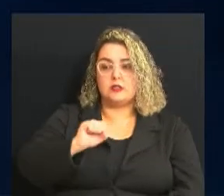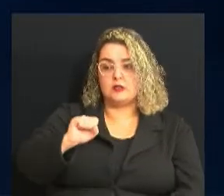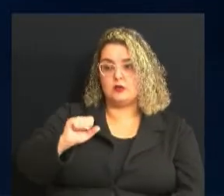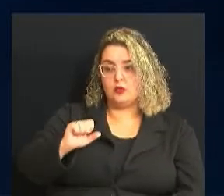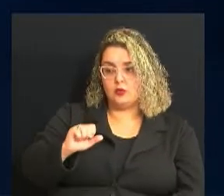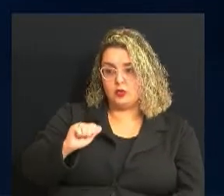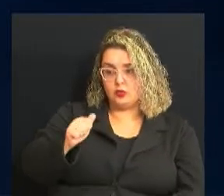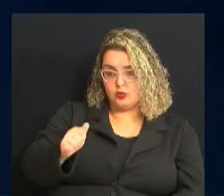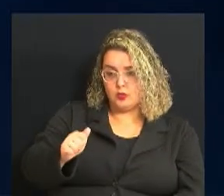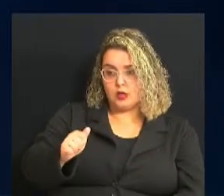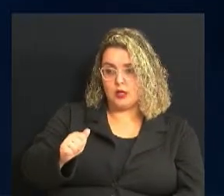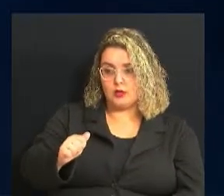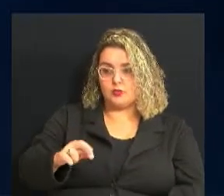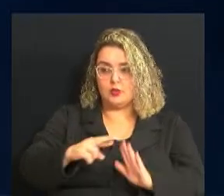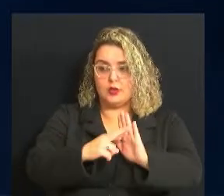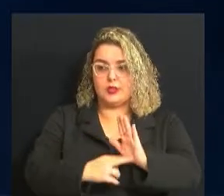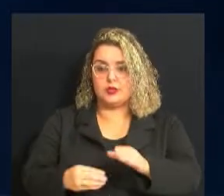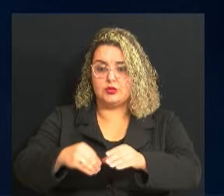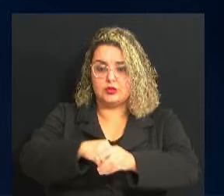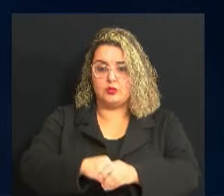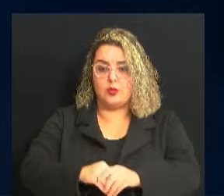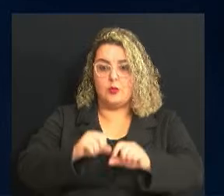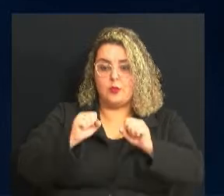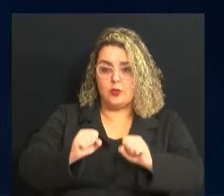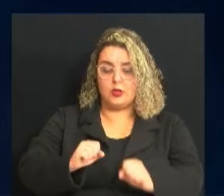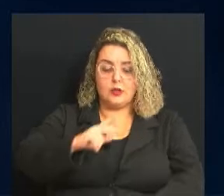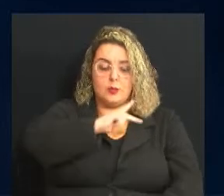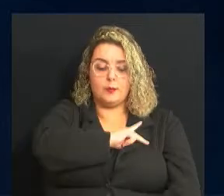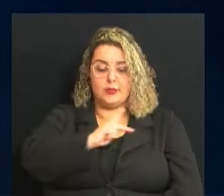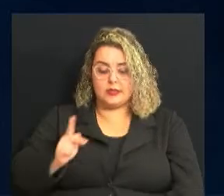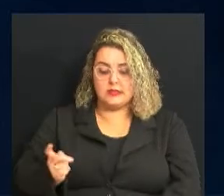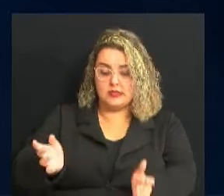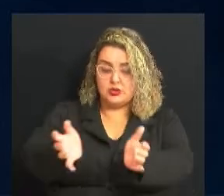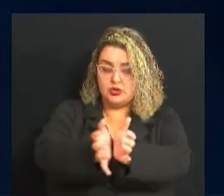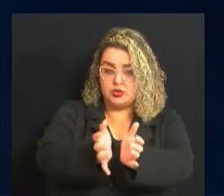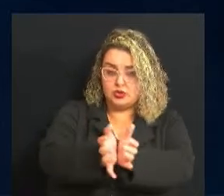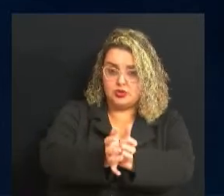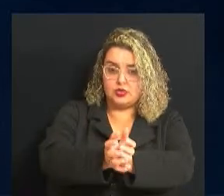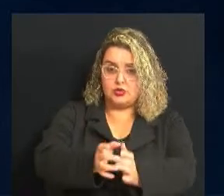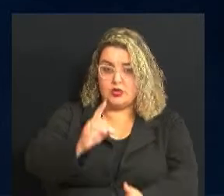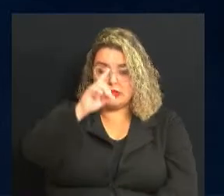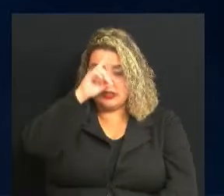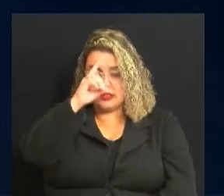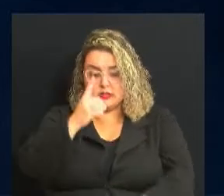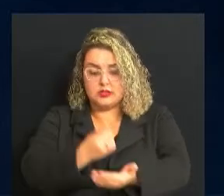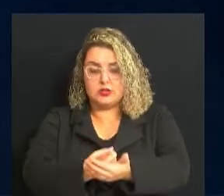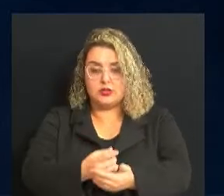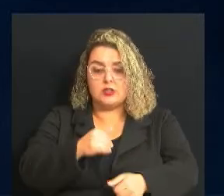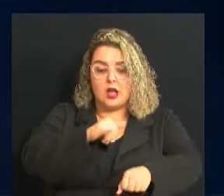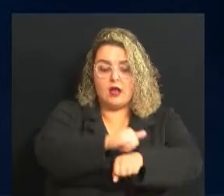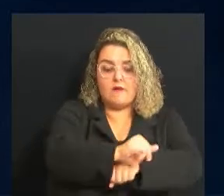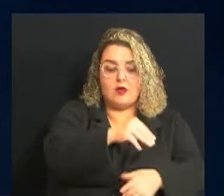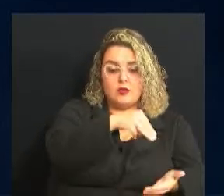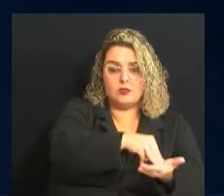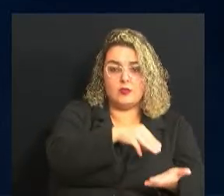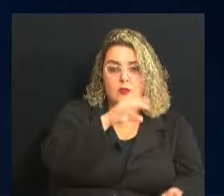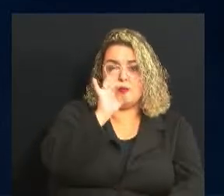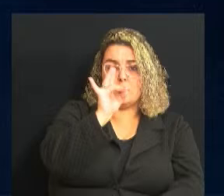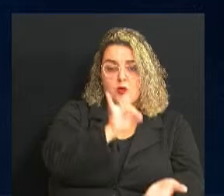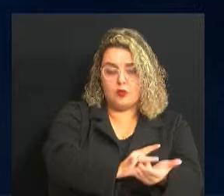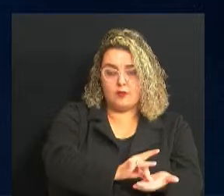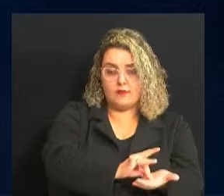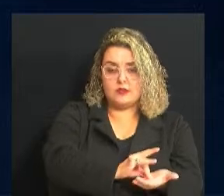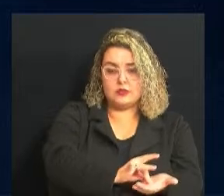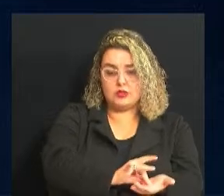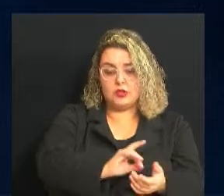Interno, que determina que caberá ao presidente da comissão designar, na ausência do membro titular e de seu